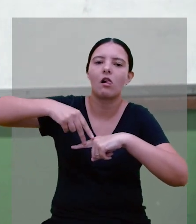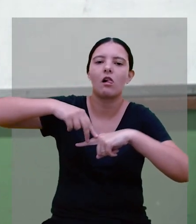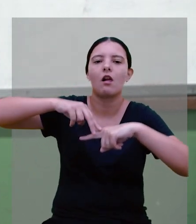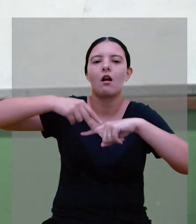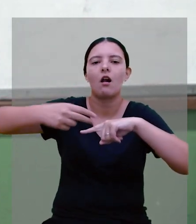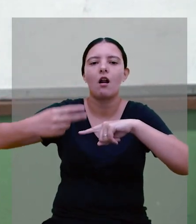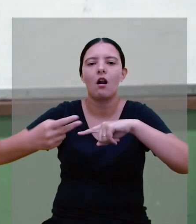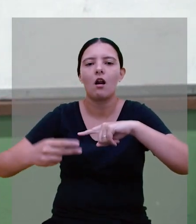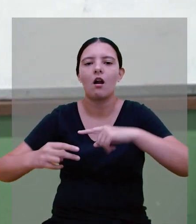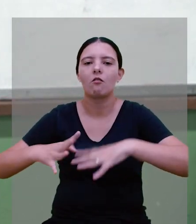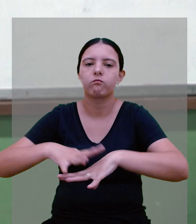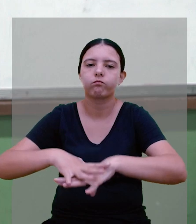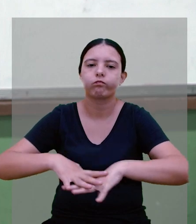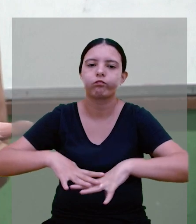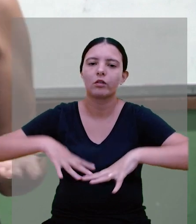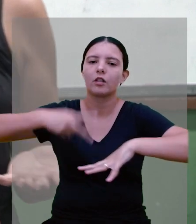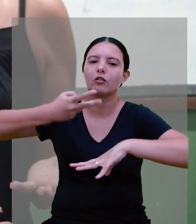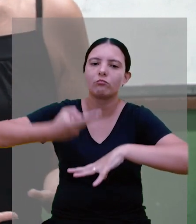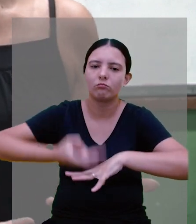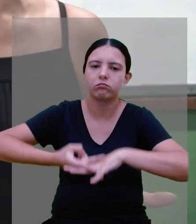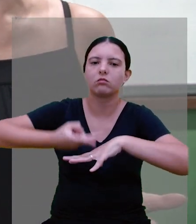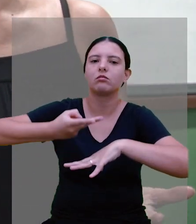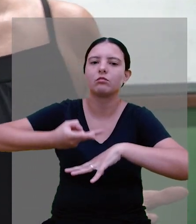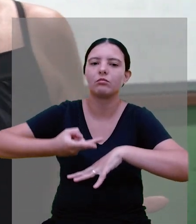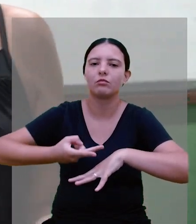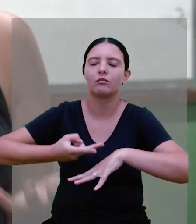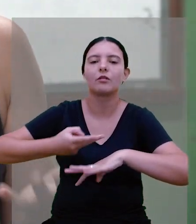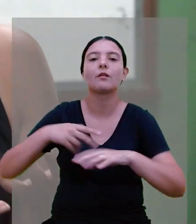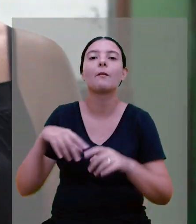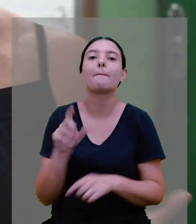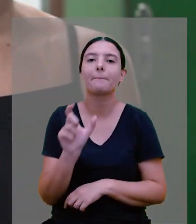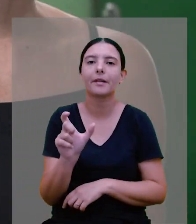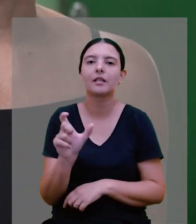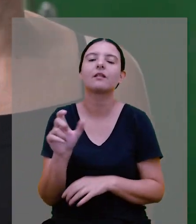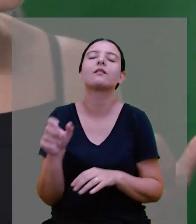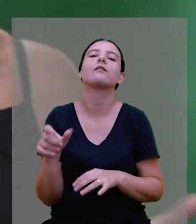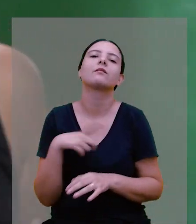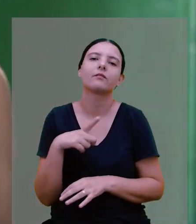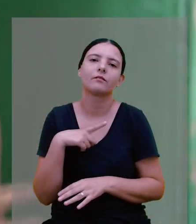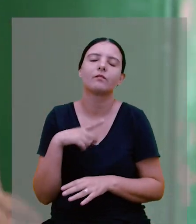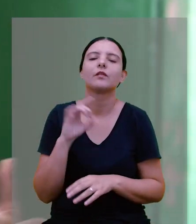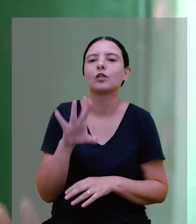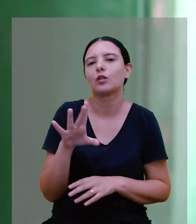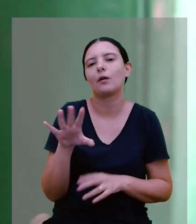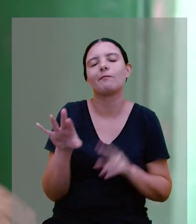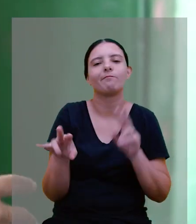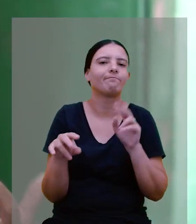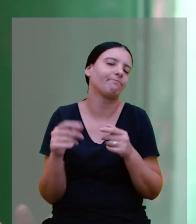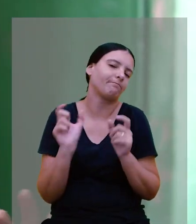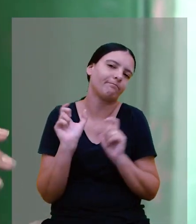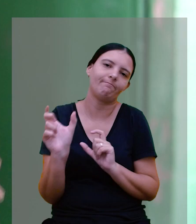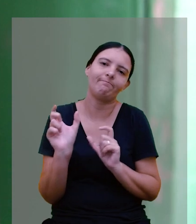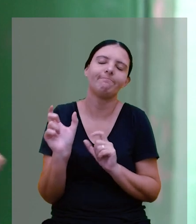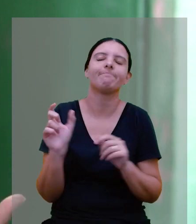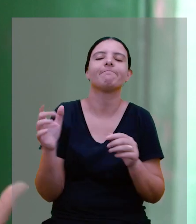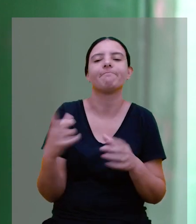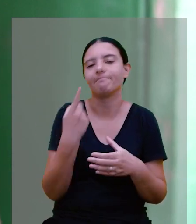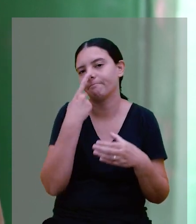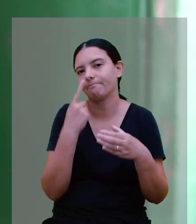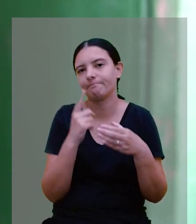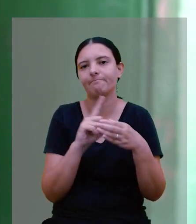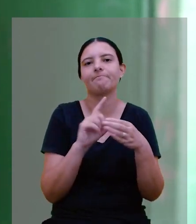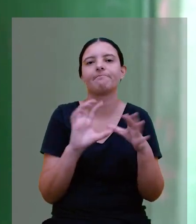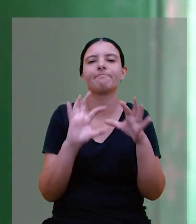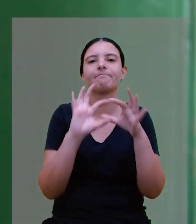a gente vai fazer rede para se proteger? É com palavra. É com palavra. Só a palavra que liga a gente, que cria pertencimento, que cria